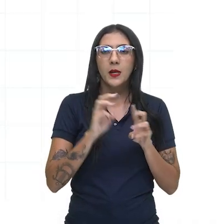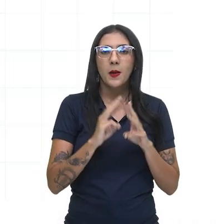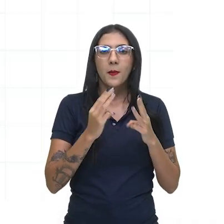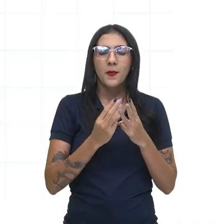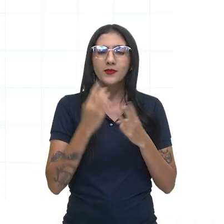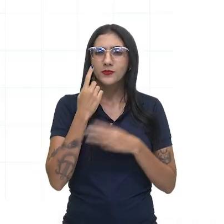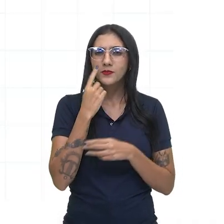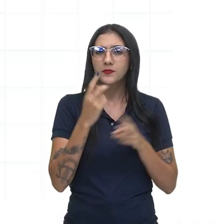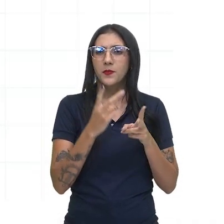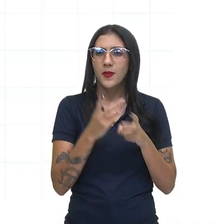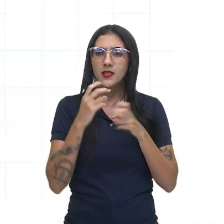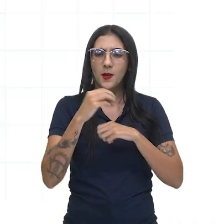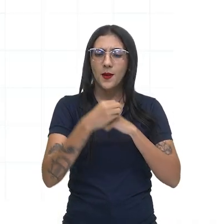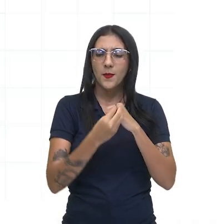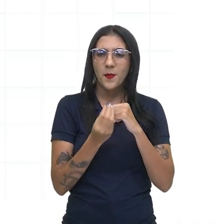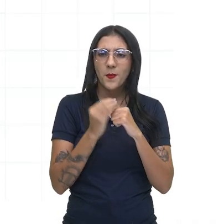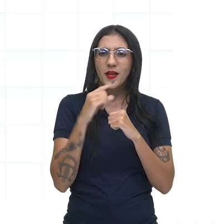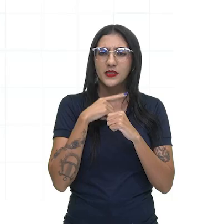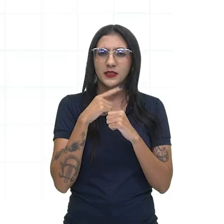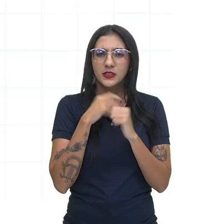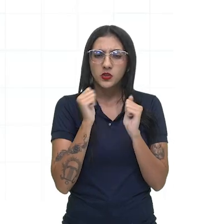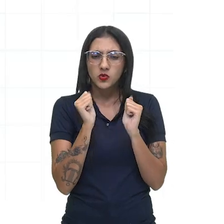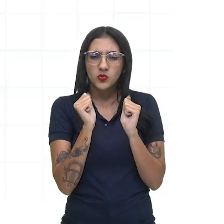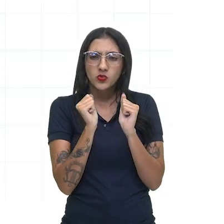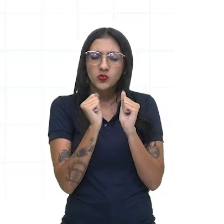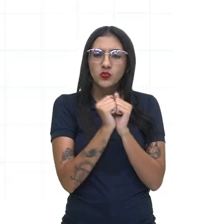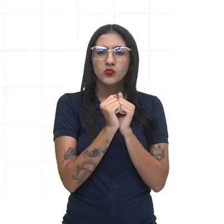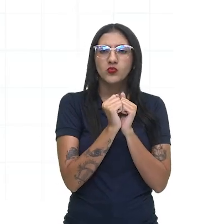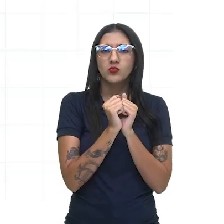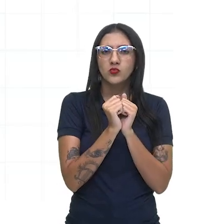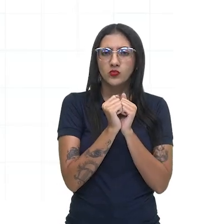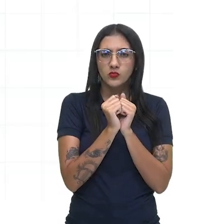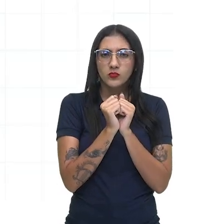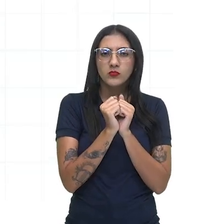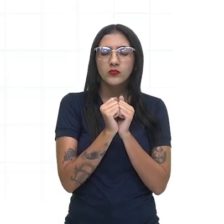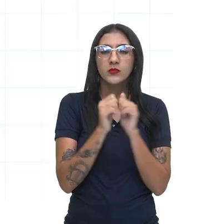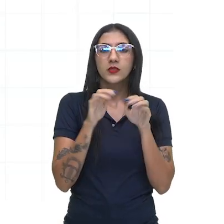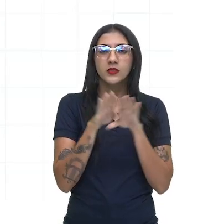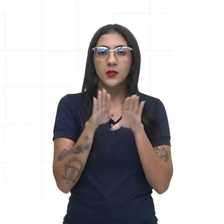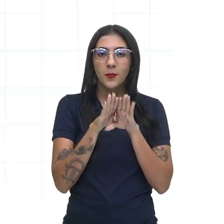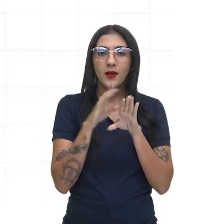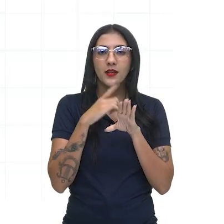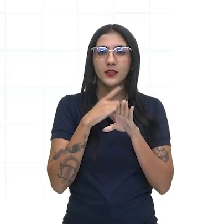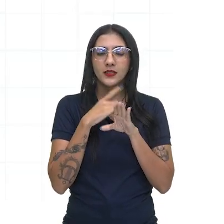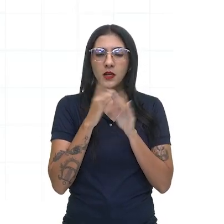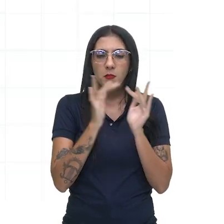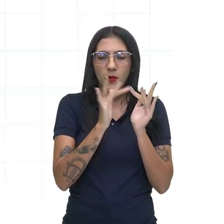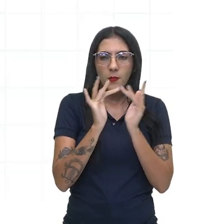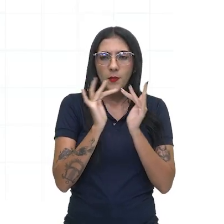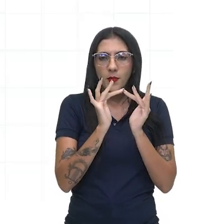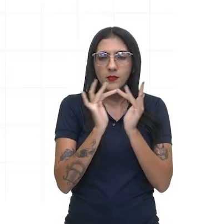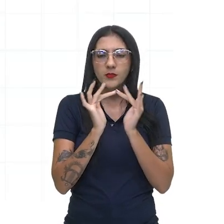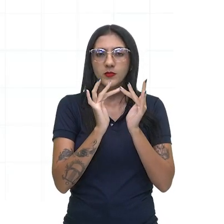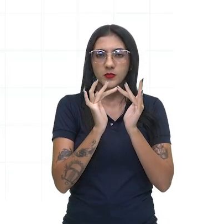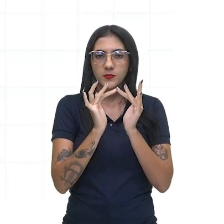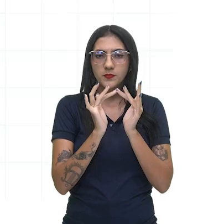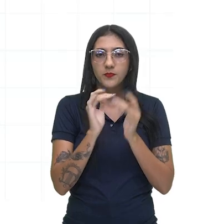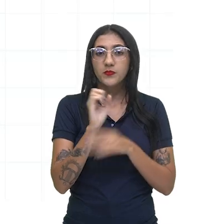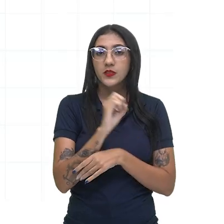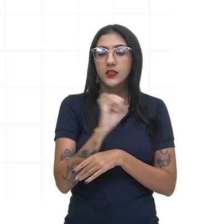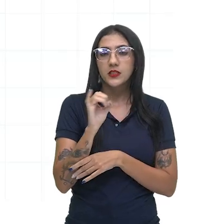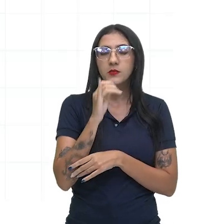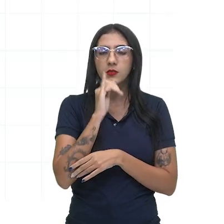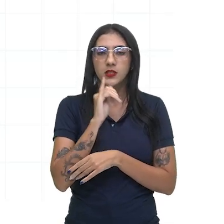que as partículas elas estão mais próximas e com alto grau de interação. Ó, se eu aumentar